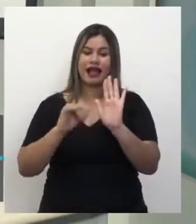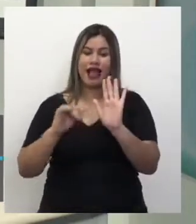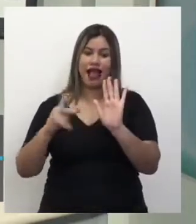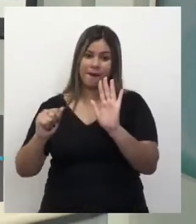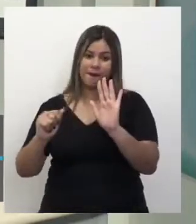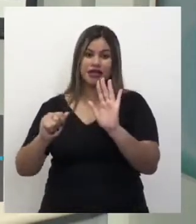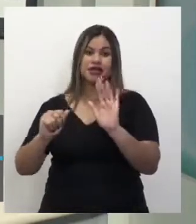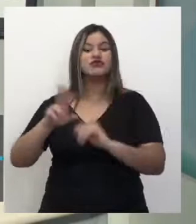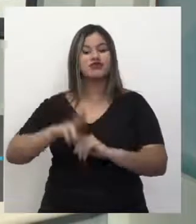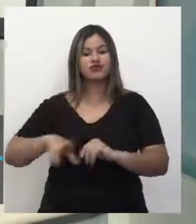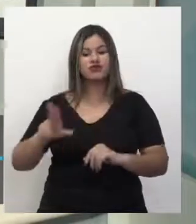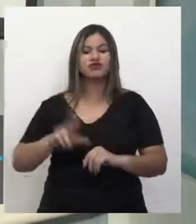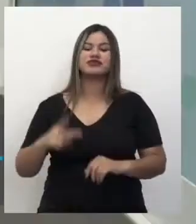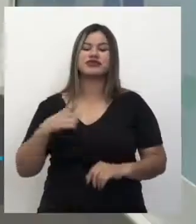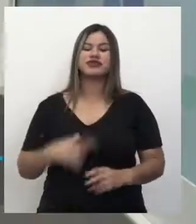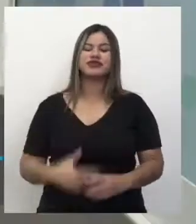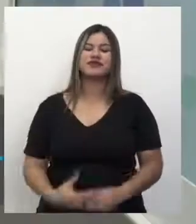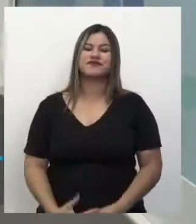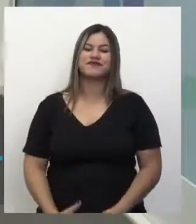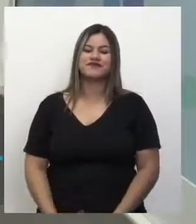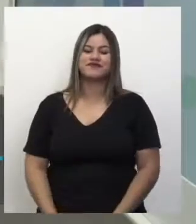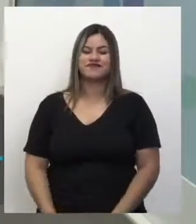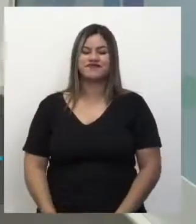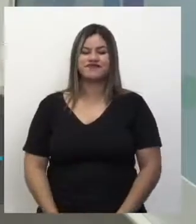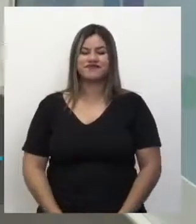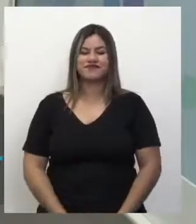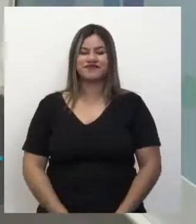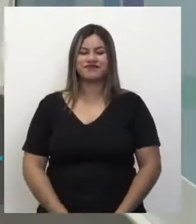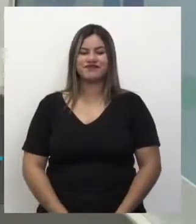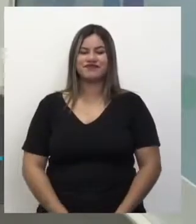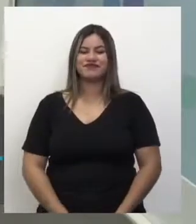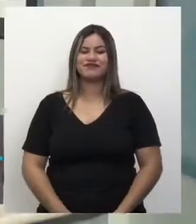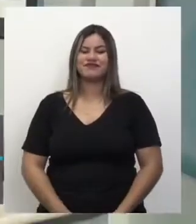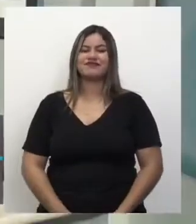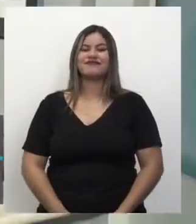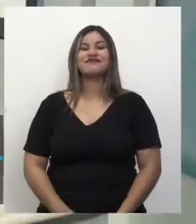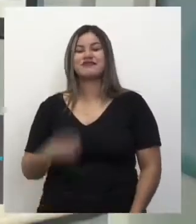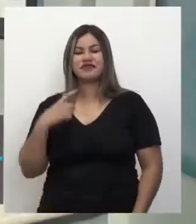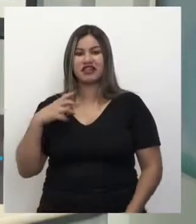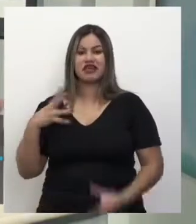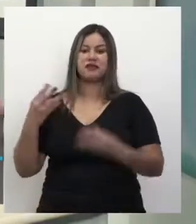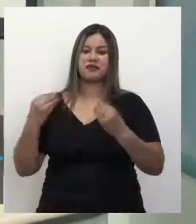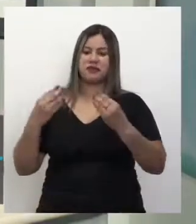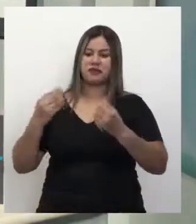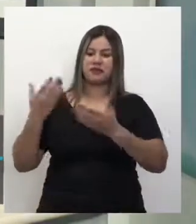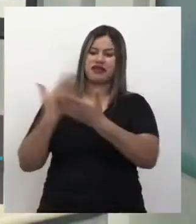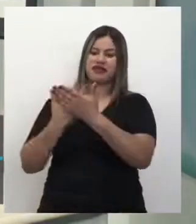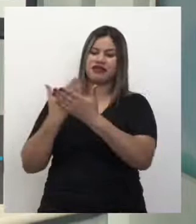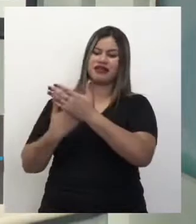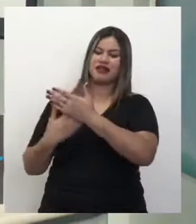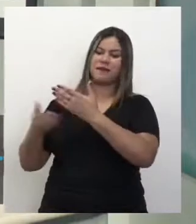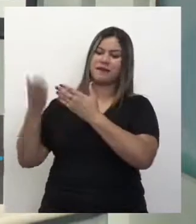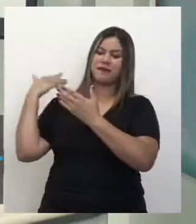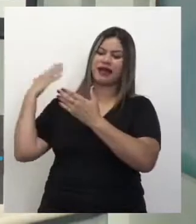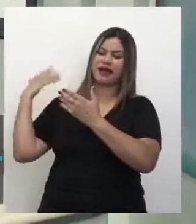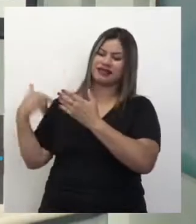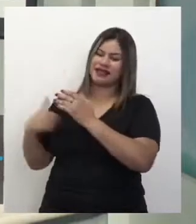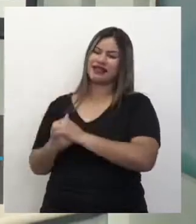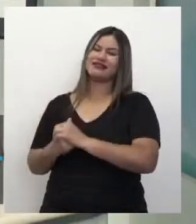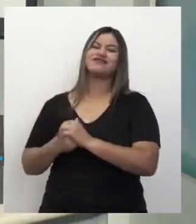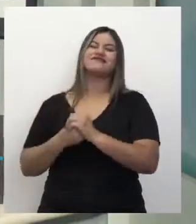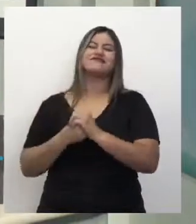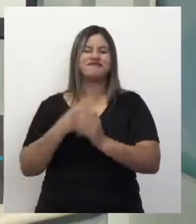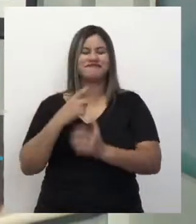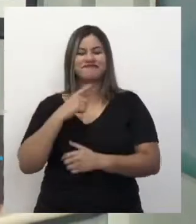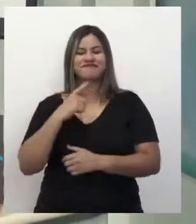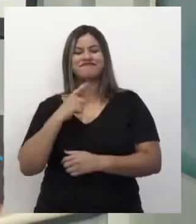Com EVA fica demais. O pessoal é cheio de ideia, né? Eu dei aula há muito tempo nos anos iniciais. Nossa, eu fazia tanto aula de mosaico com